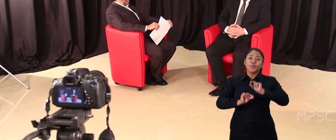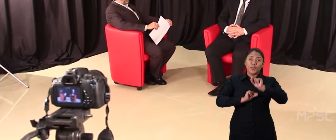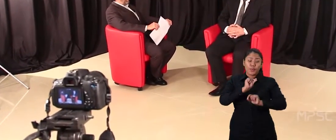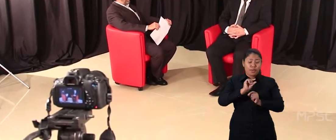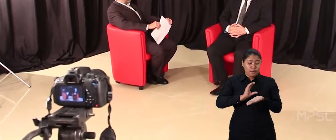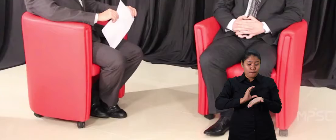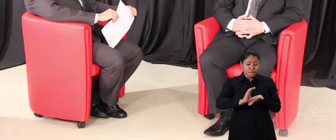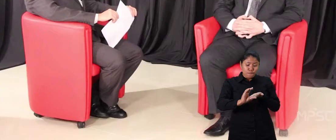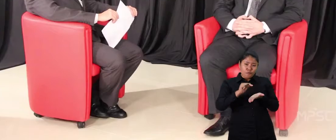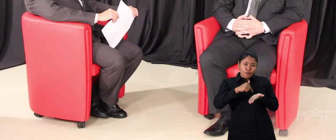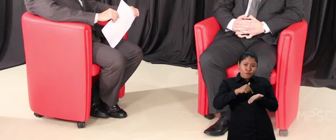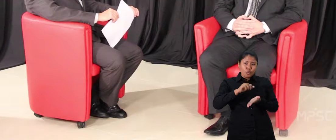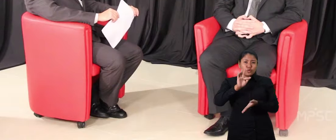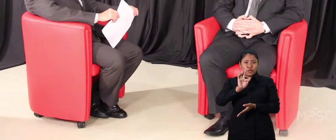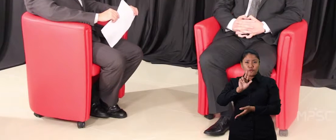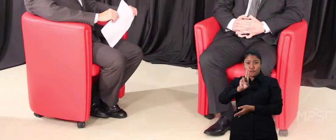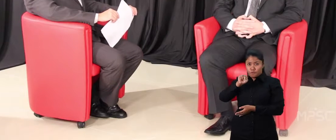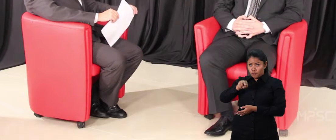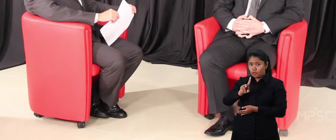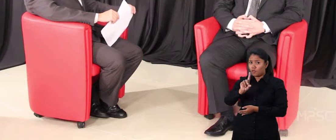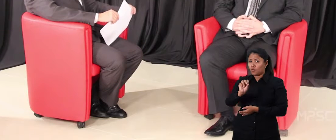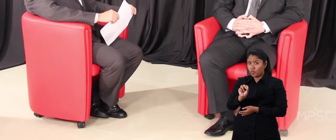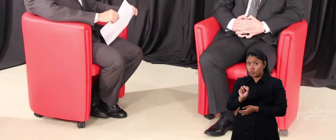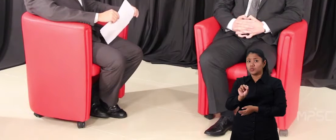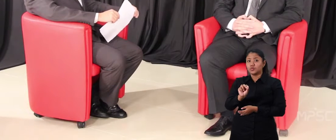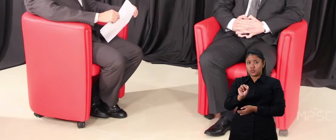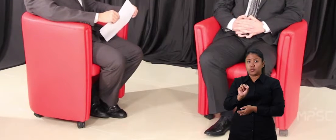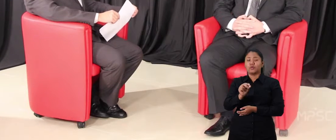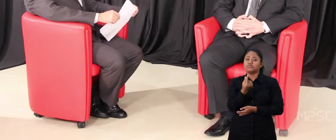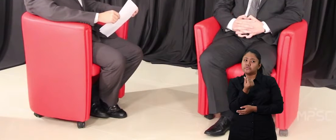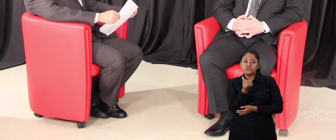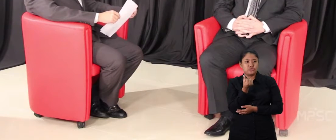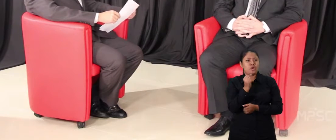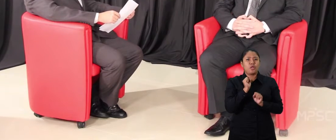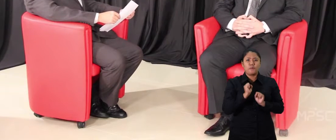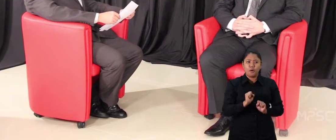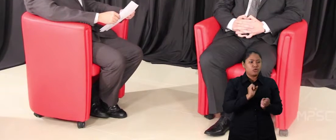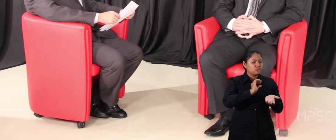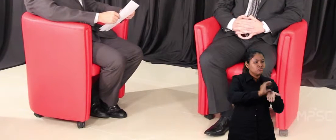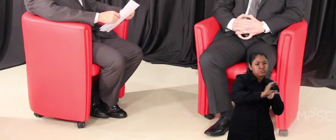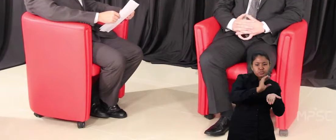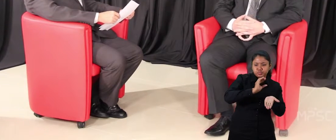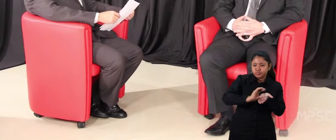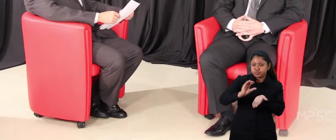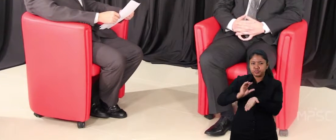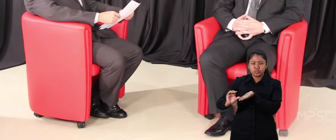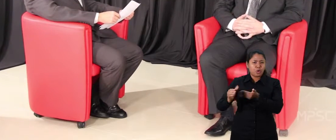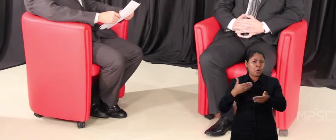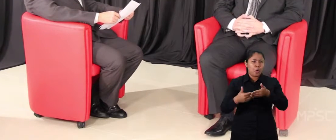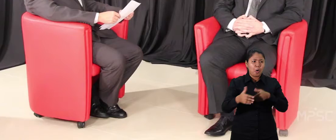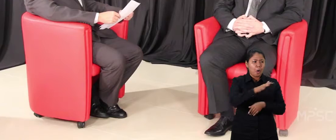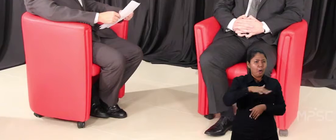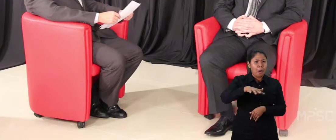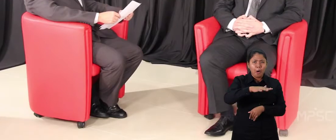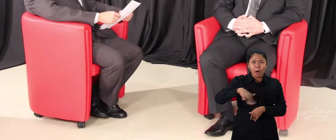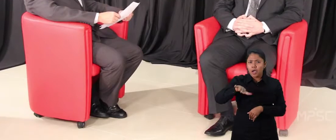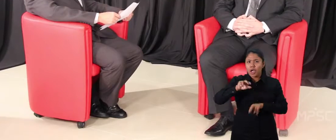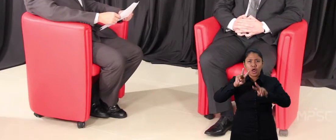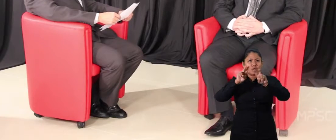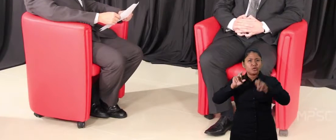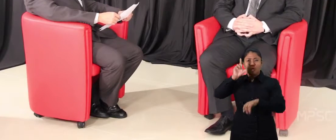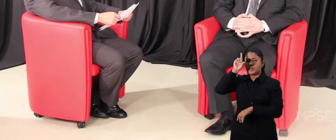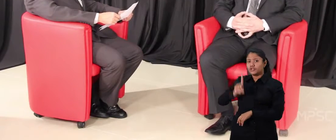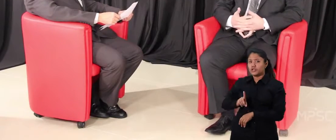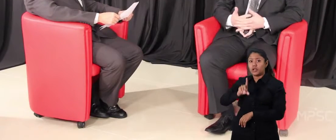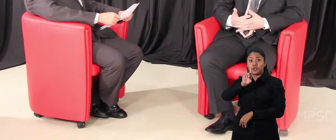o Fundo de Recursos de Bens Lesados, os recursos do fundo podem ser aplicados em qualquer área tratando de direito